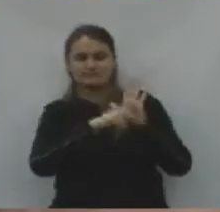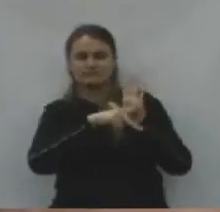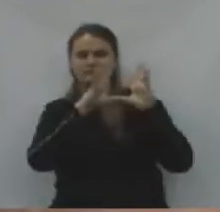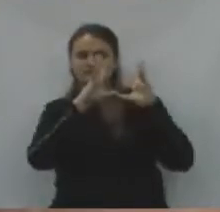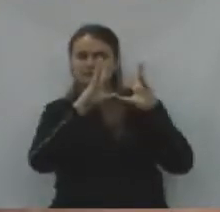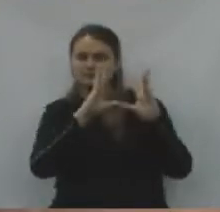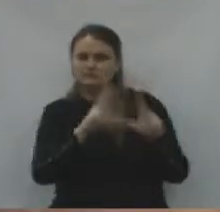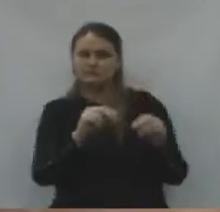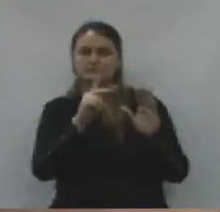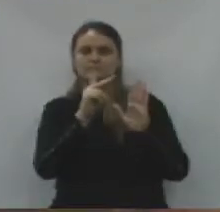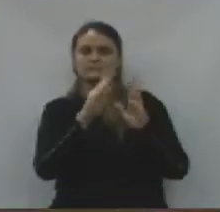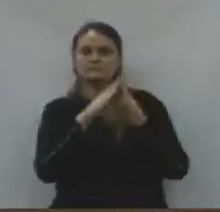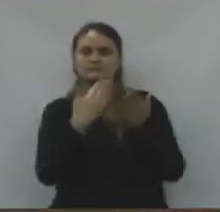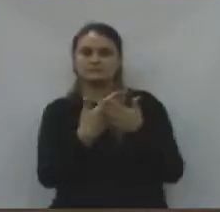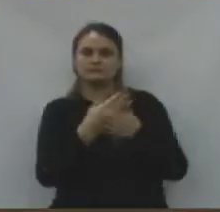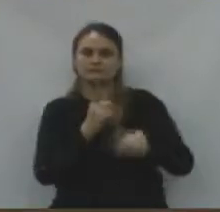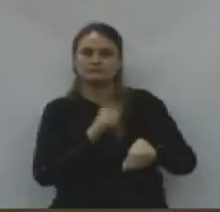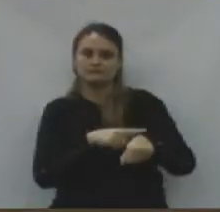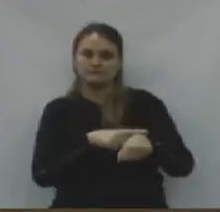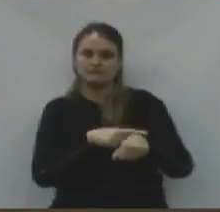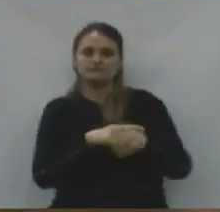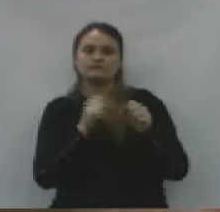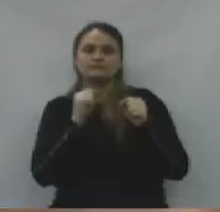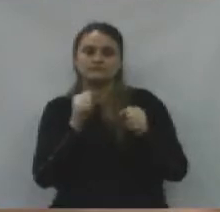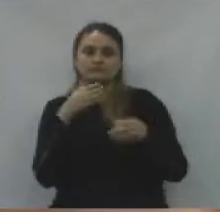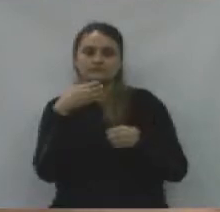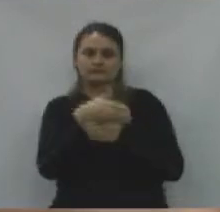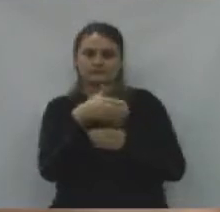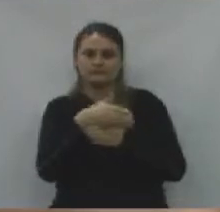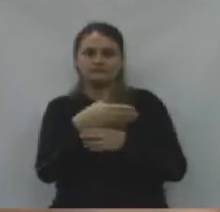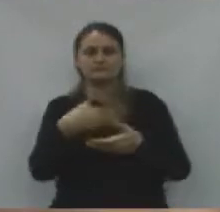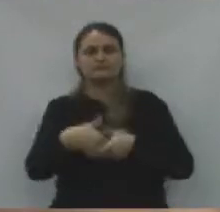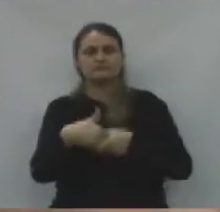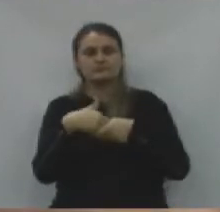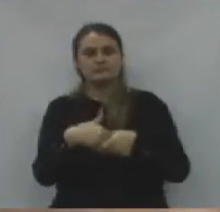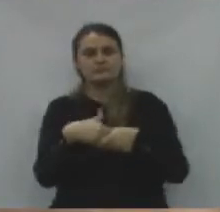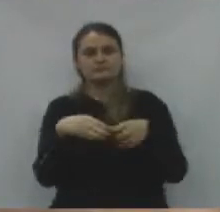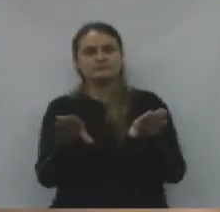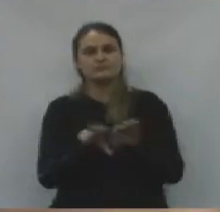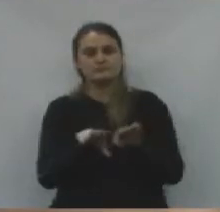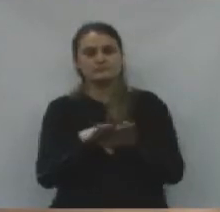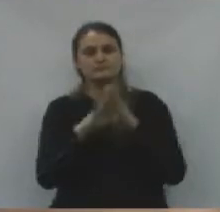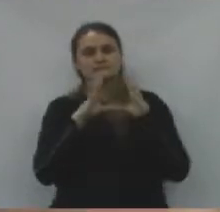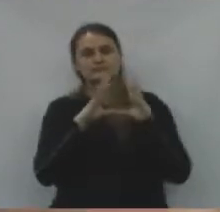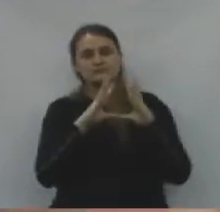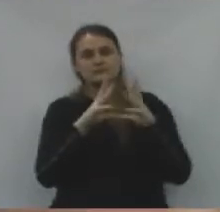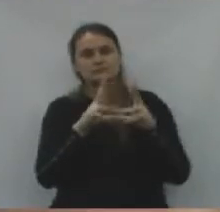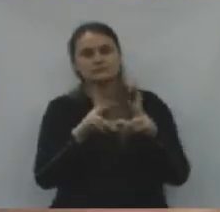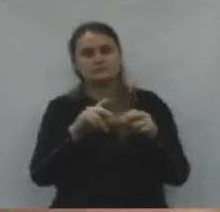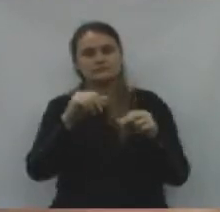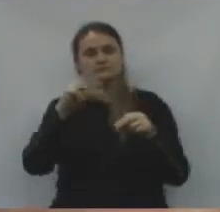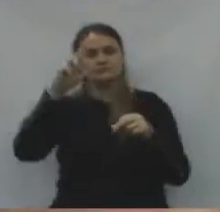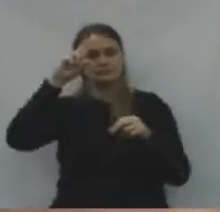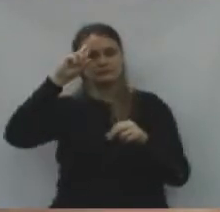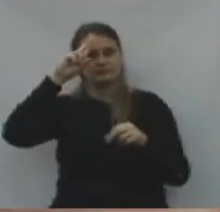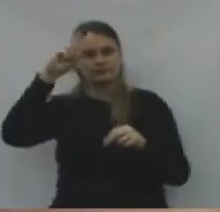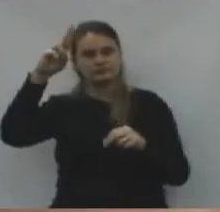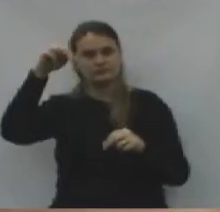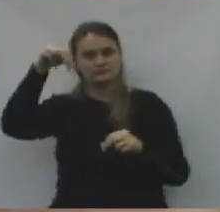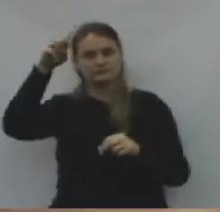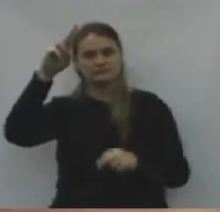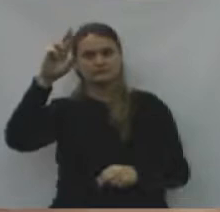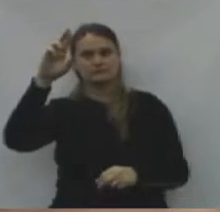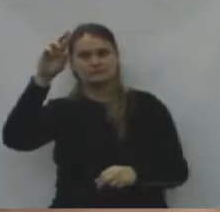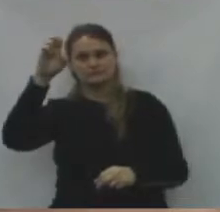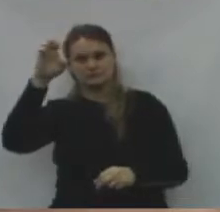escolas em tempo hábil para que possa ser atendidos parabenizar também a todos ao chefe do núcleo de educação professor